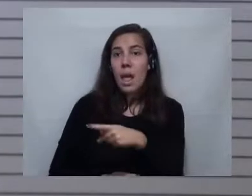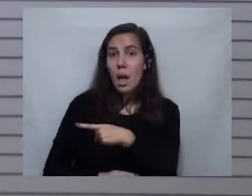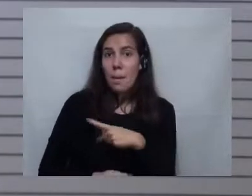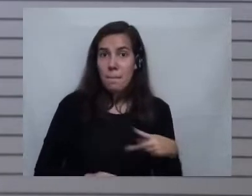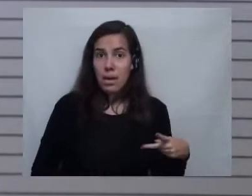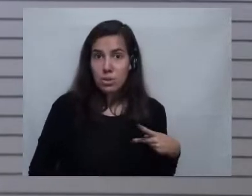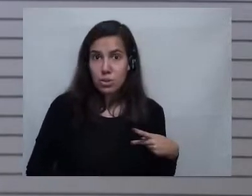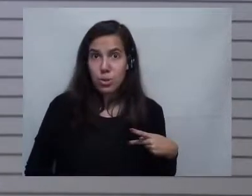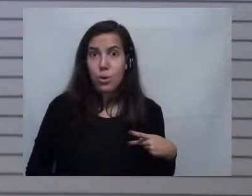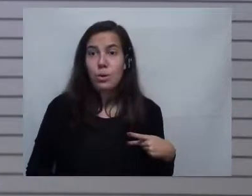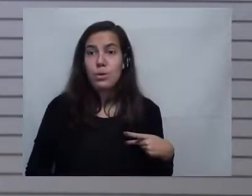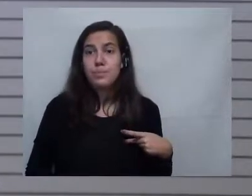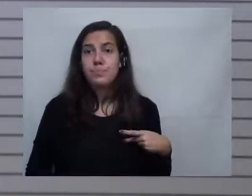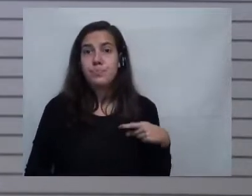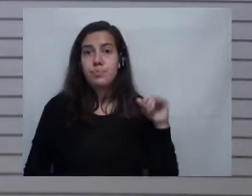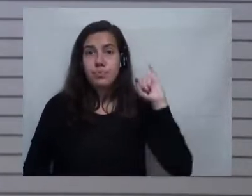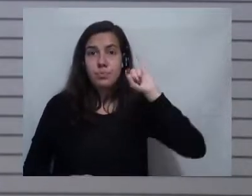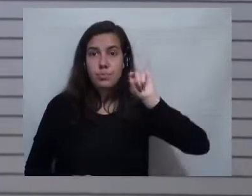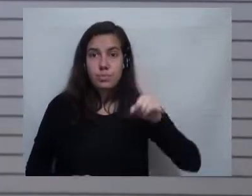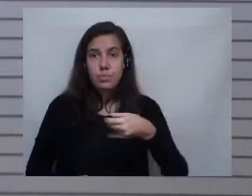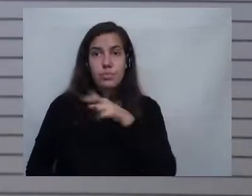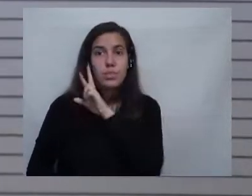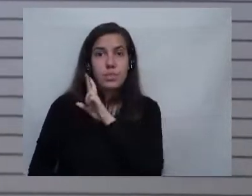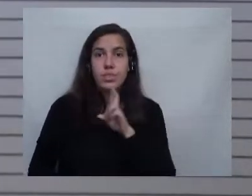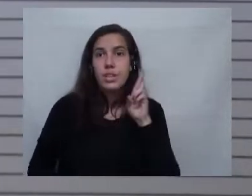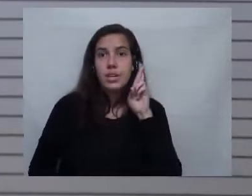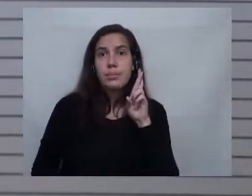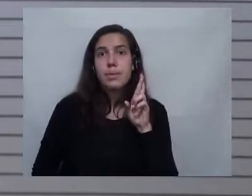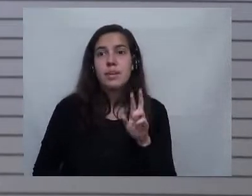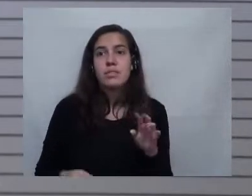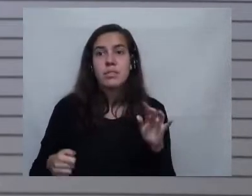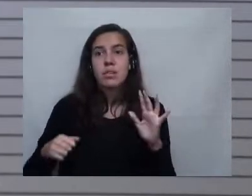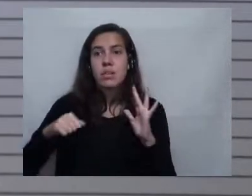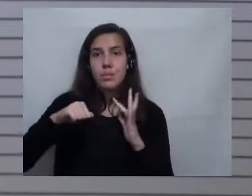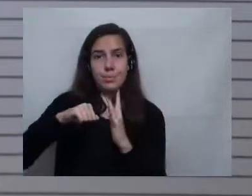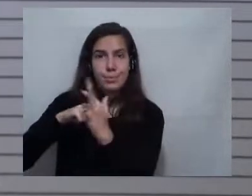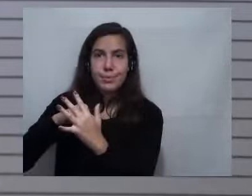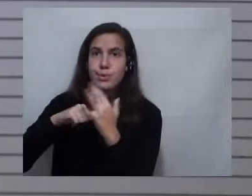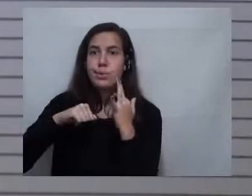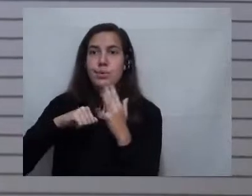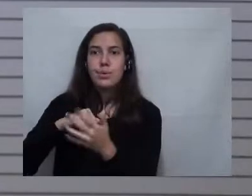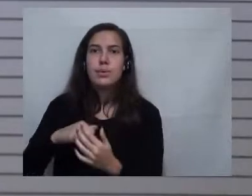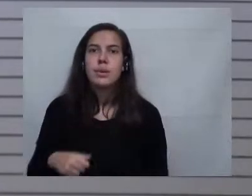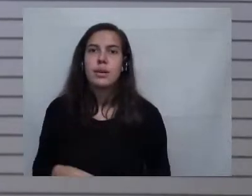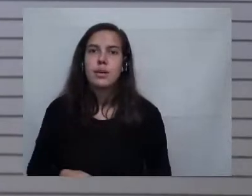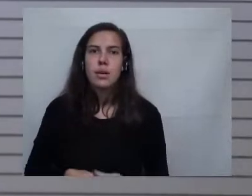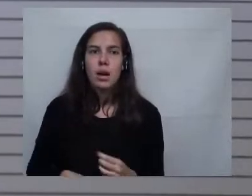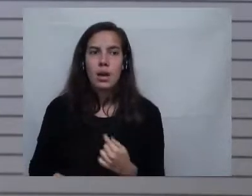E aí E ai agora vamos trancar tudo de novo é